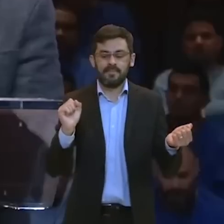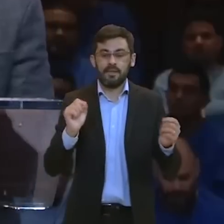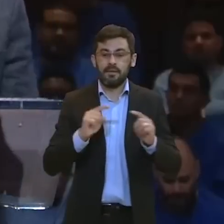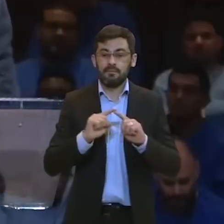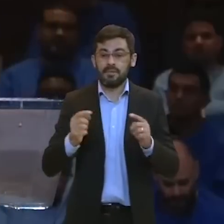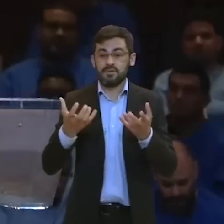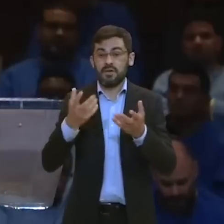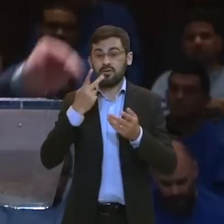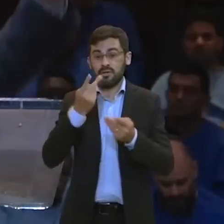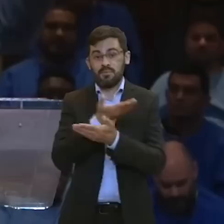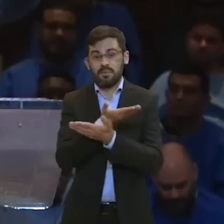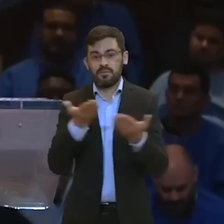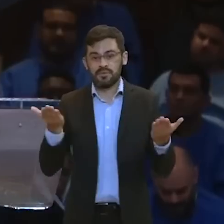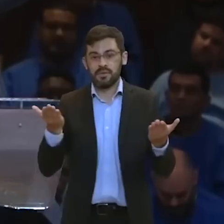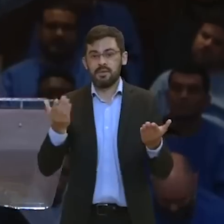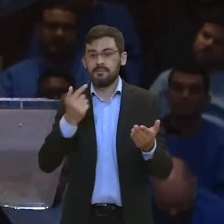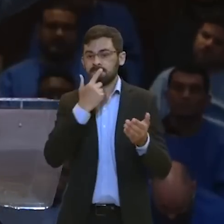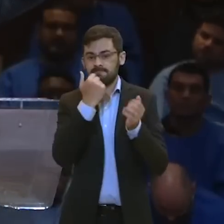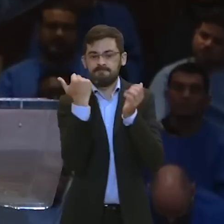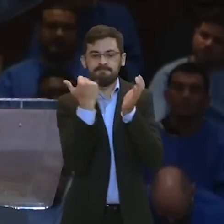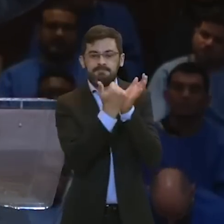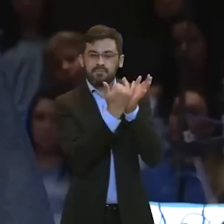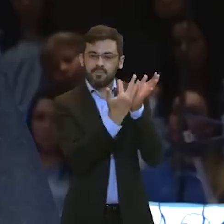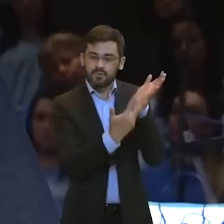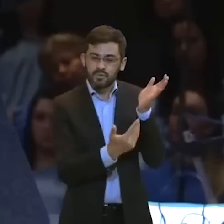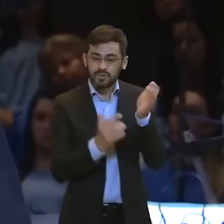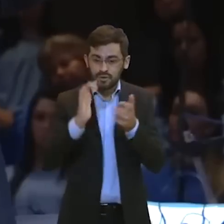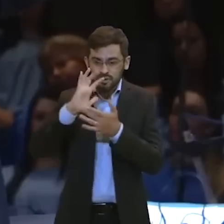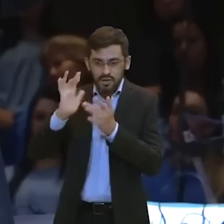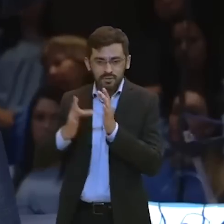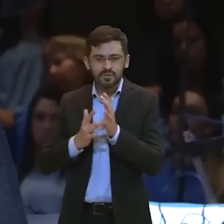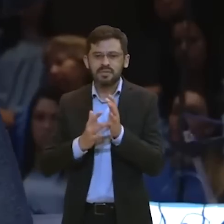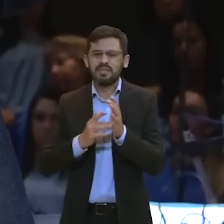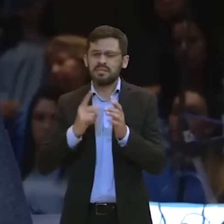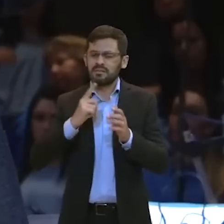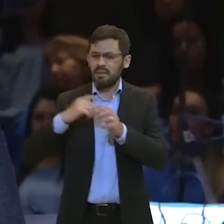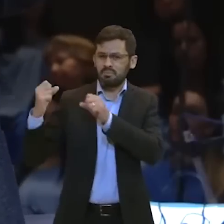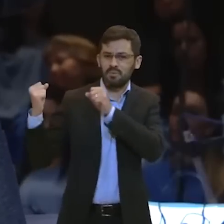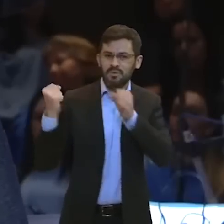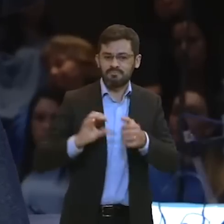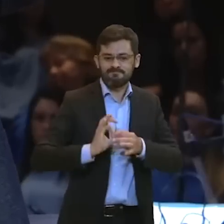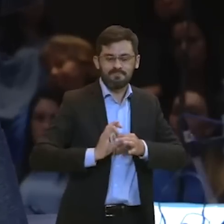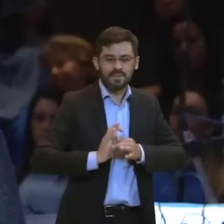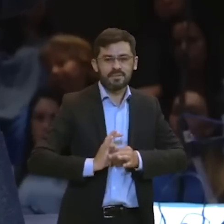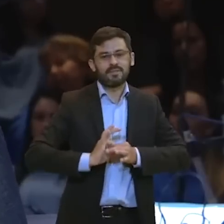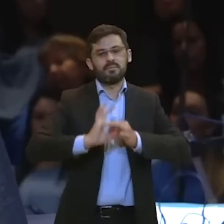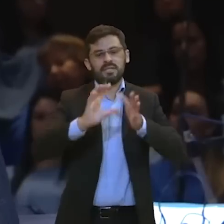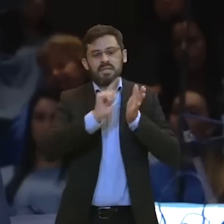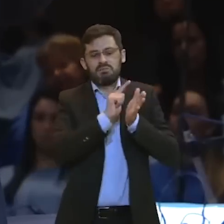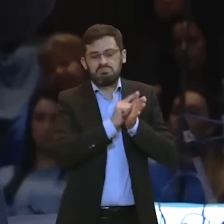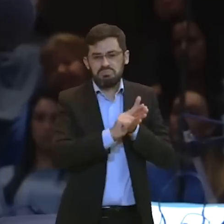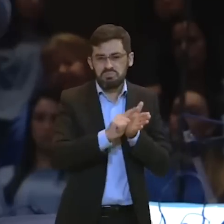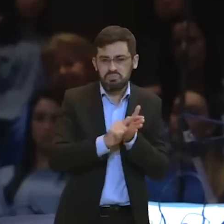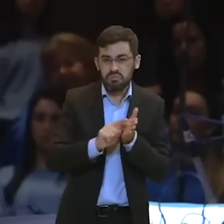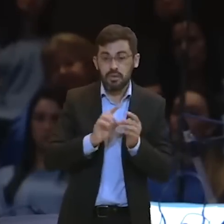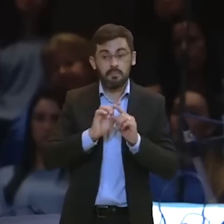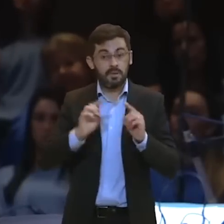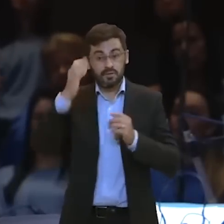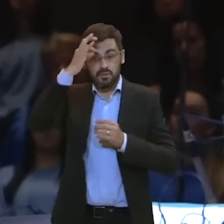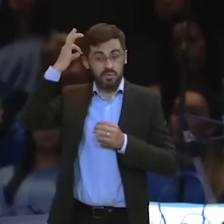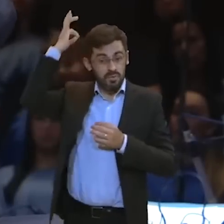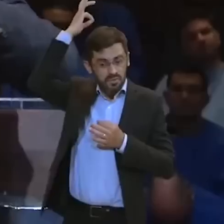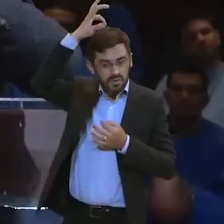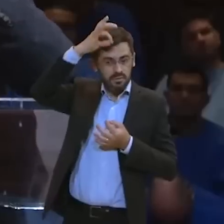Mas eu quero dizer para você que o sangue de Jesus, o Filho de Deus vivo, te purifica desses pecados. Mas quando o Espírito